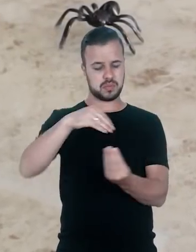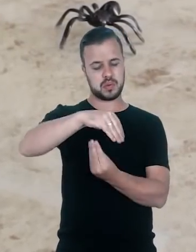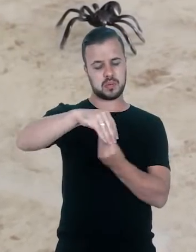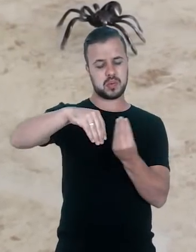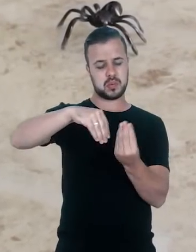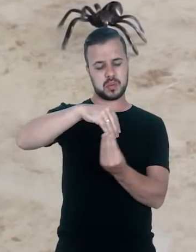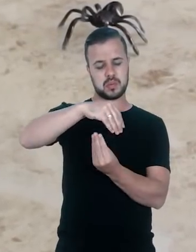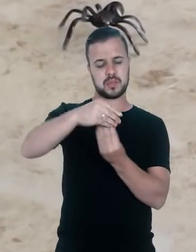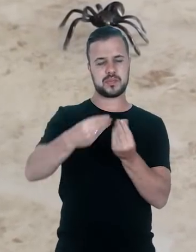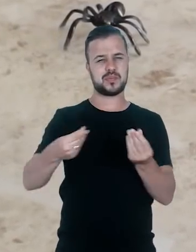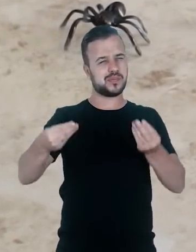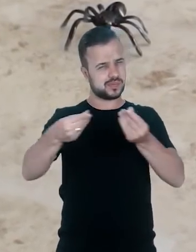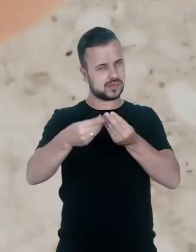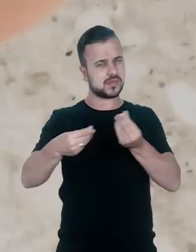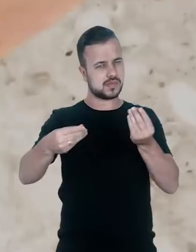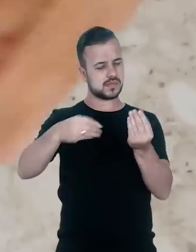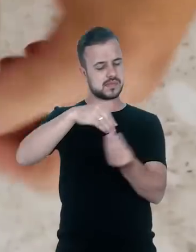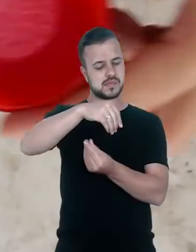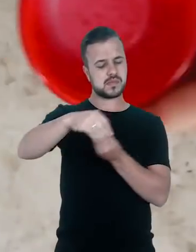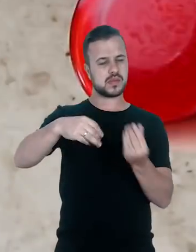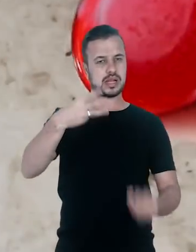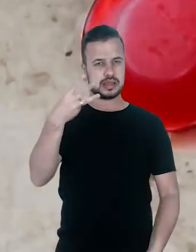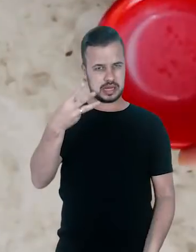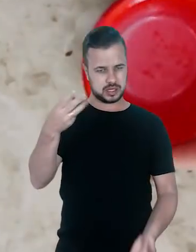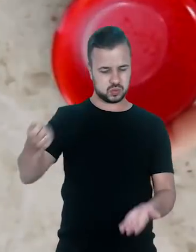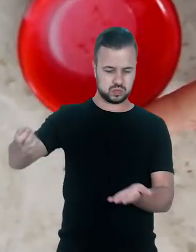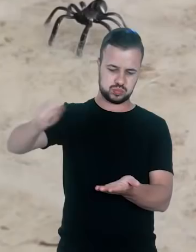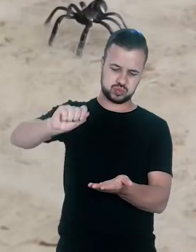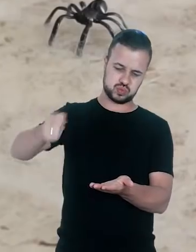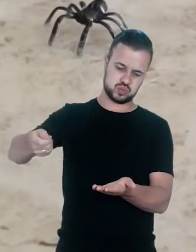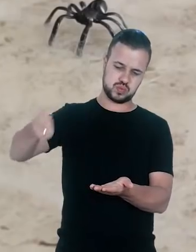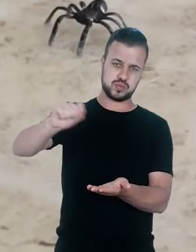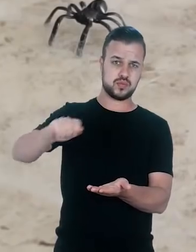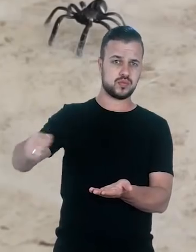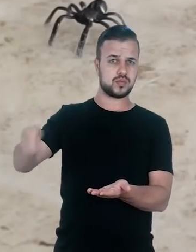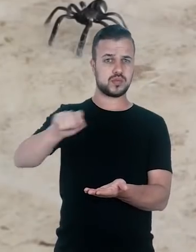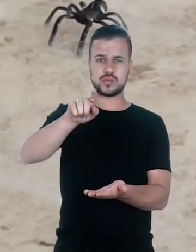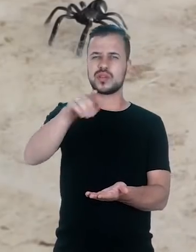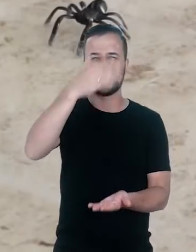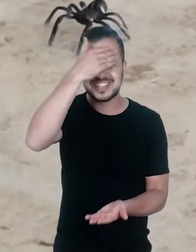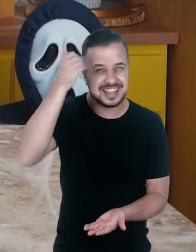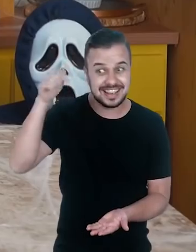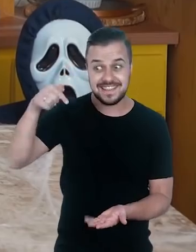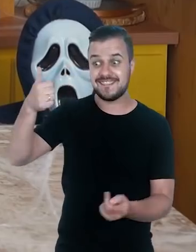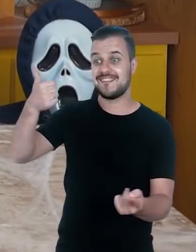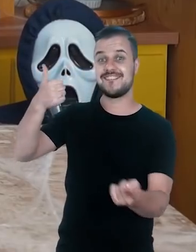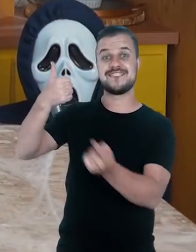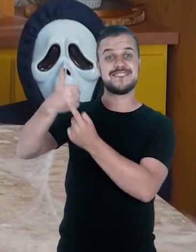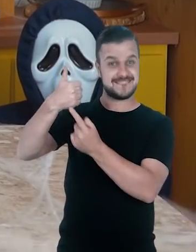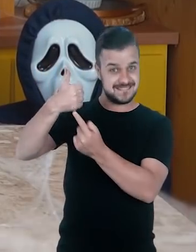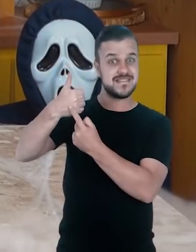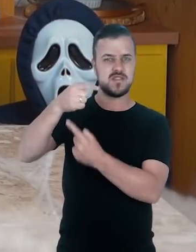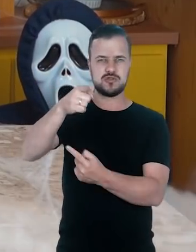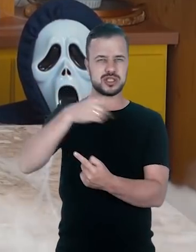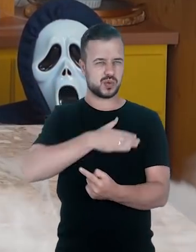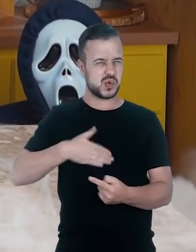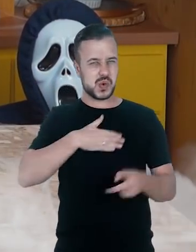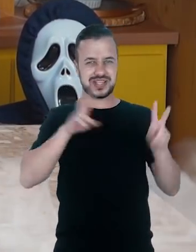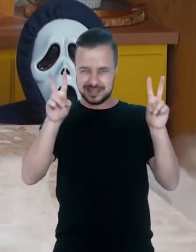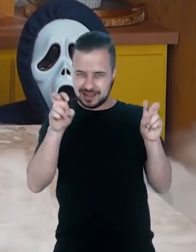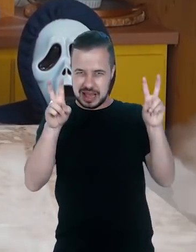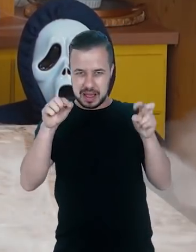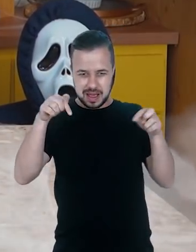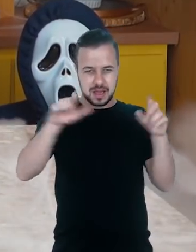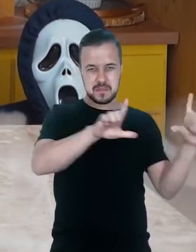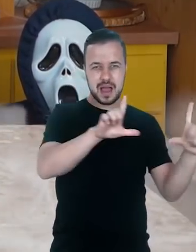misturando até virar uma pastinha. Aqui a princípio eu coloquei 3 colheres de sopa. E não esquece, já clica aí no gostei se você estiver gostando